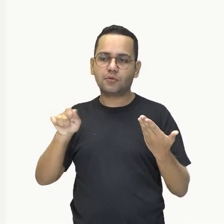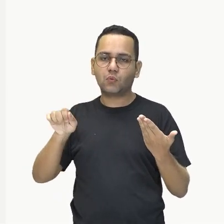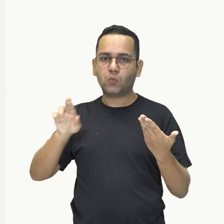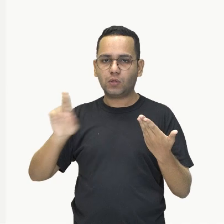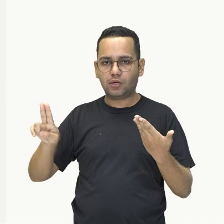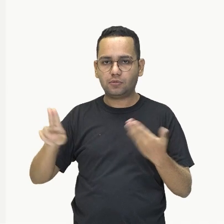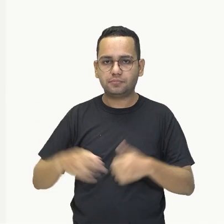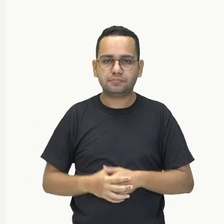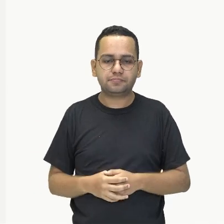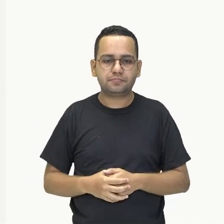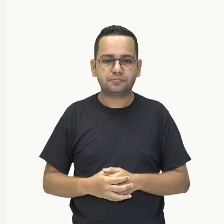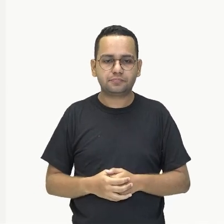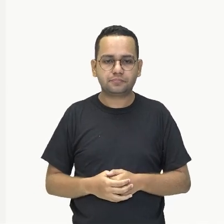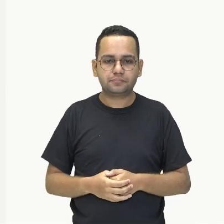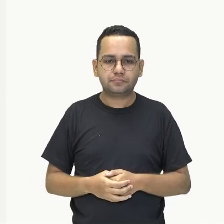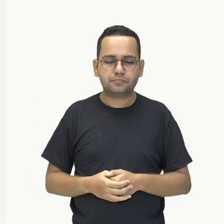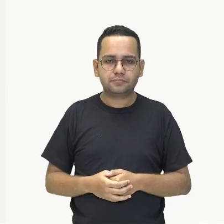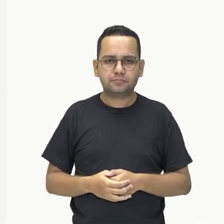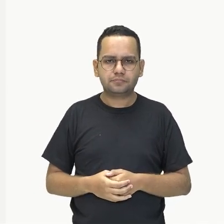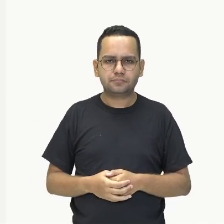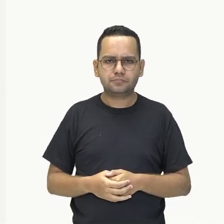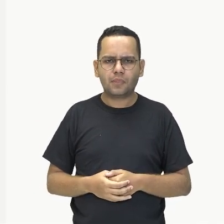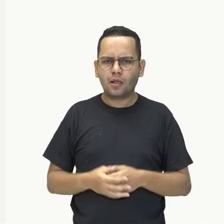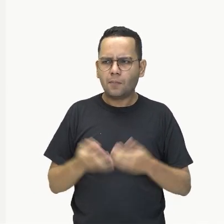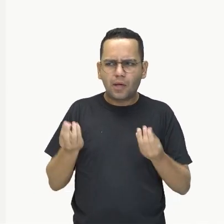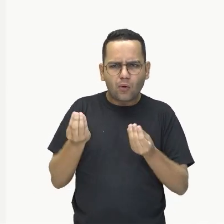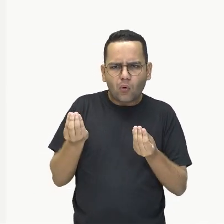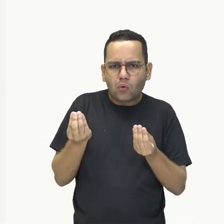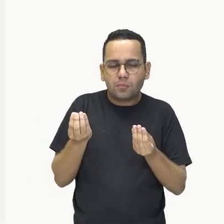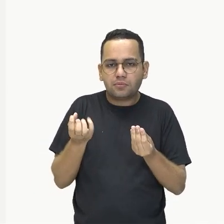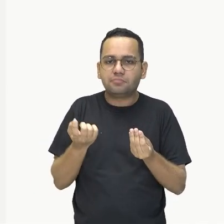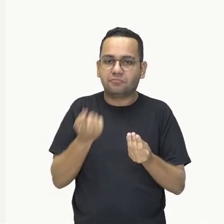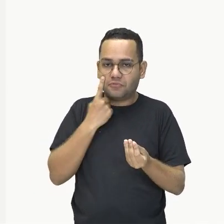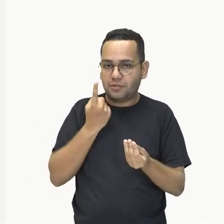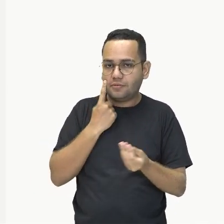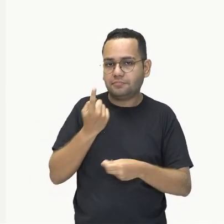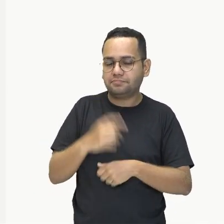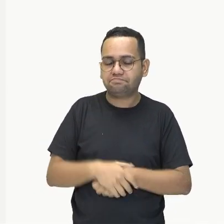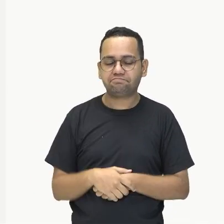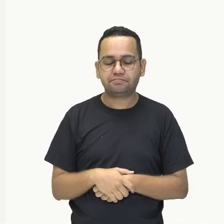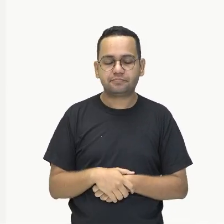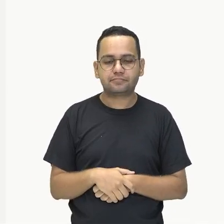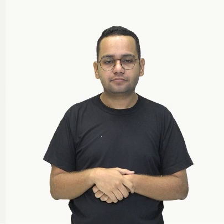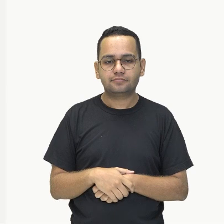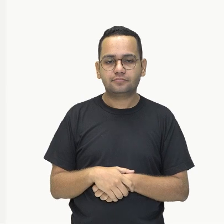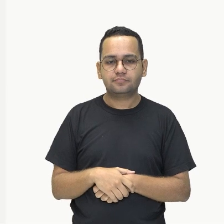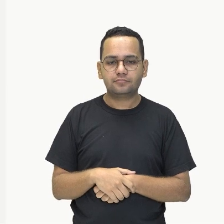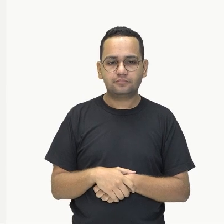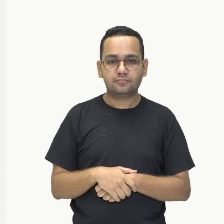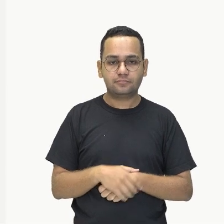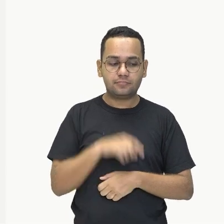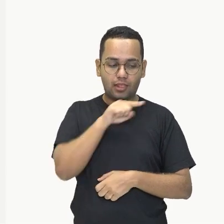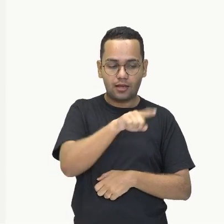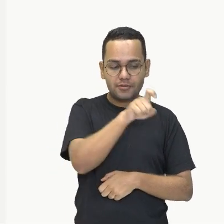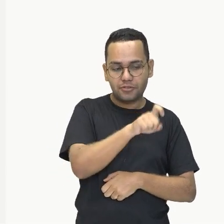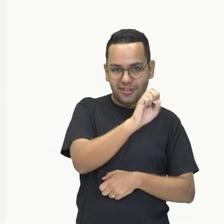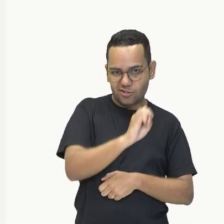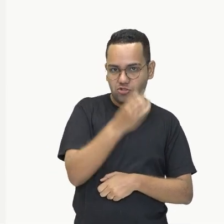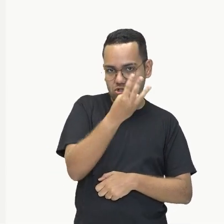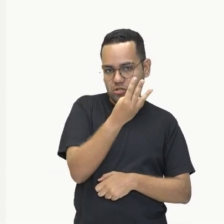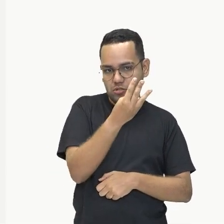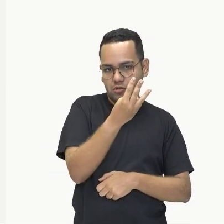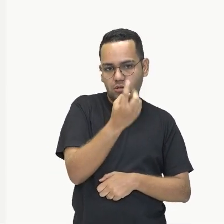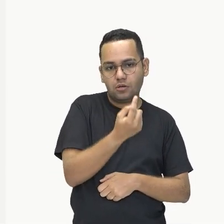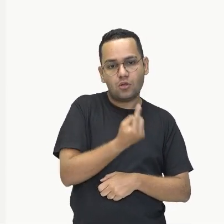do quarto grau. Mas vamos aqui fazer a verificação. Ó. Aqui eu só tenho o x, somente